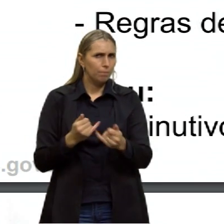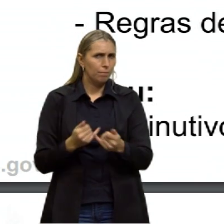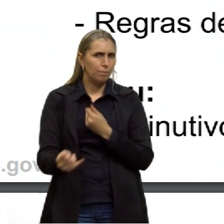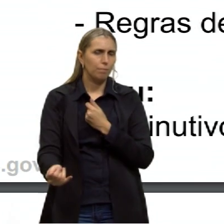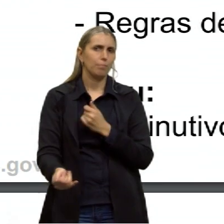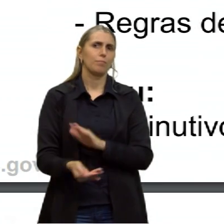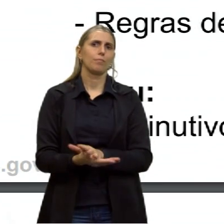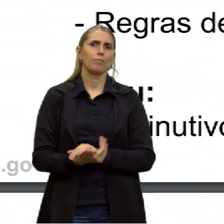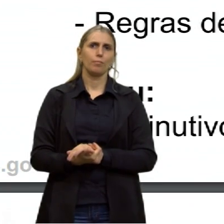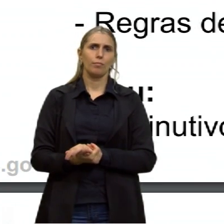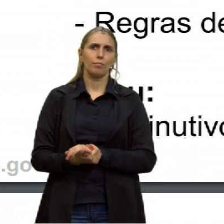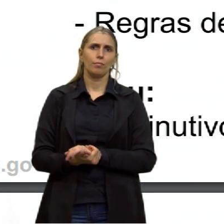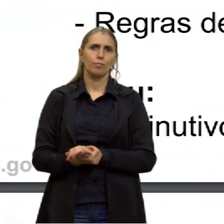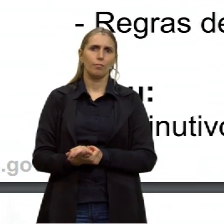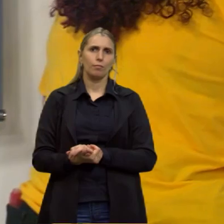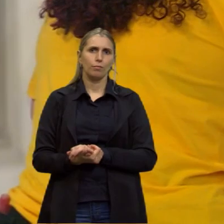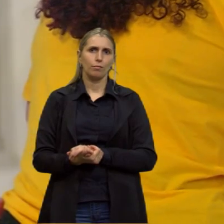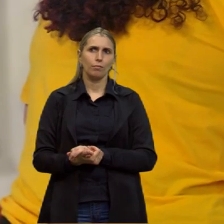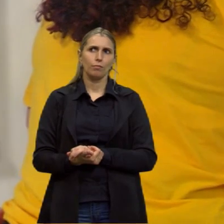exemplo